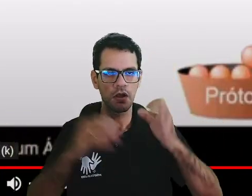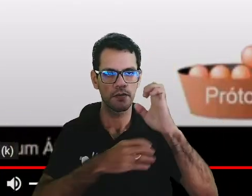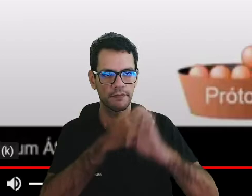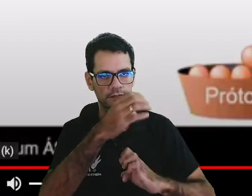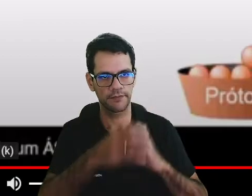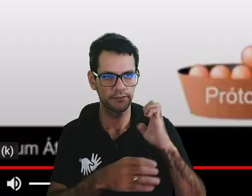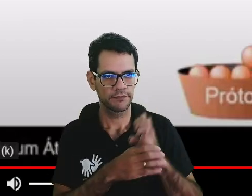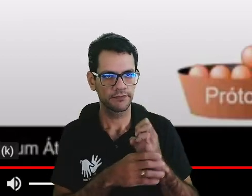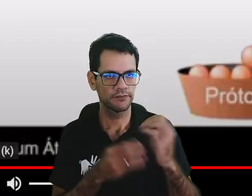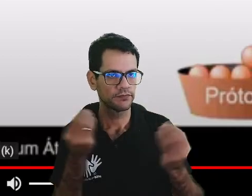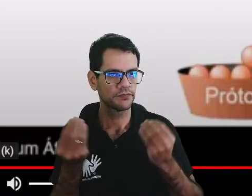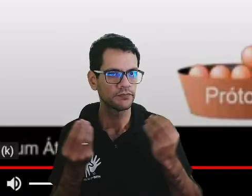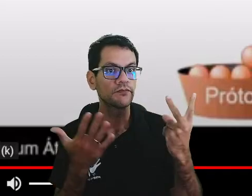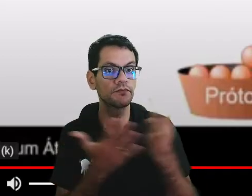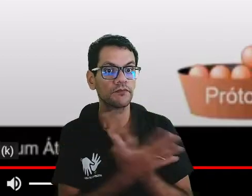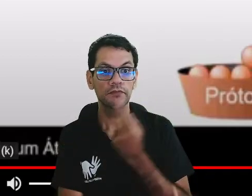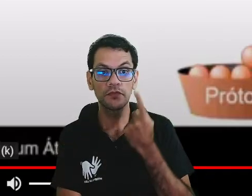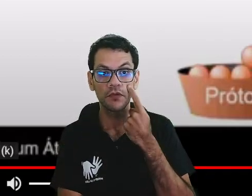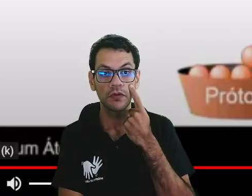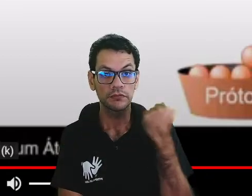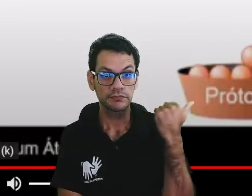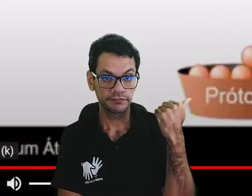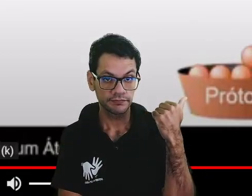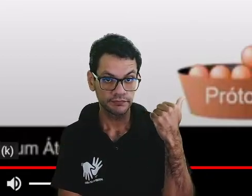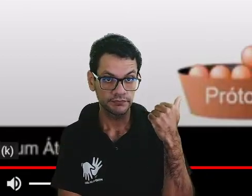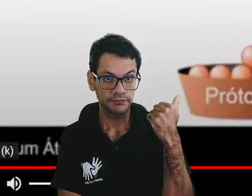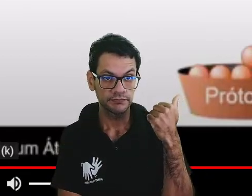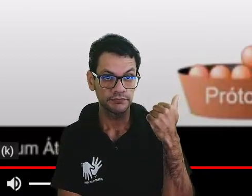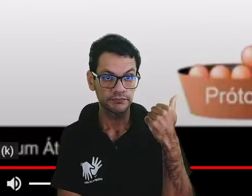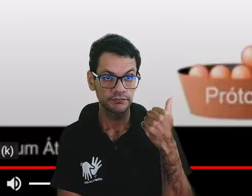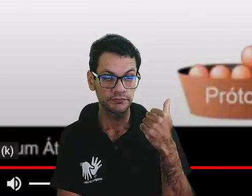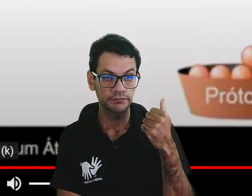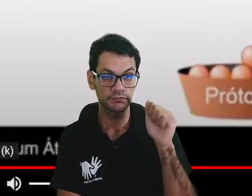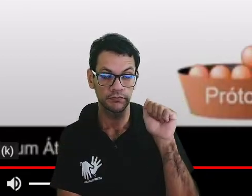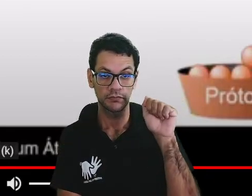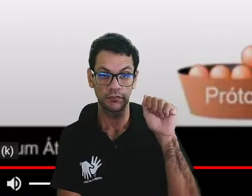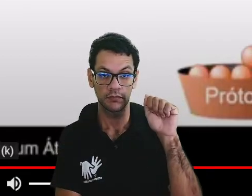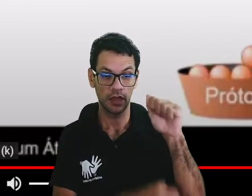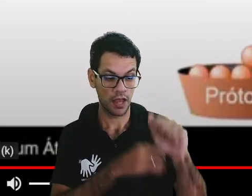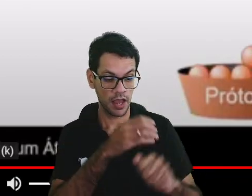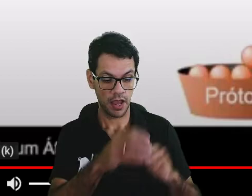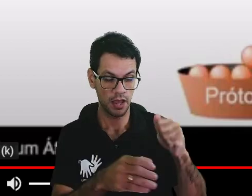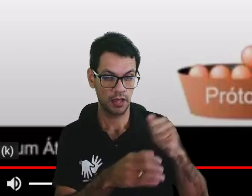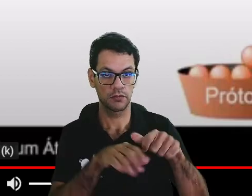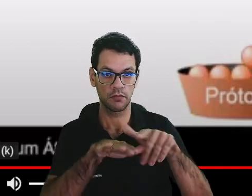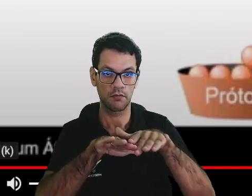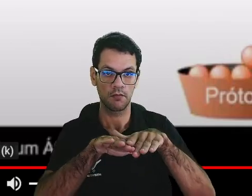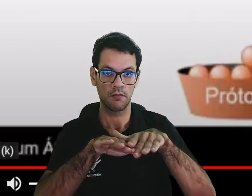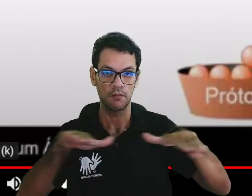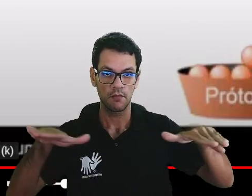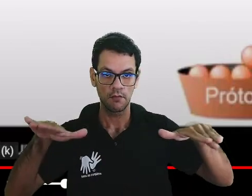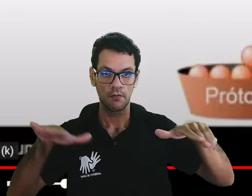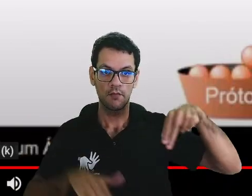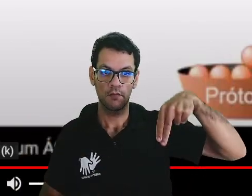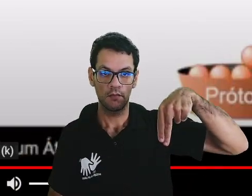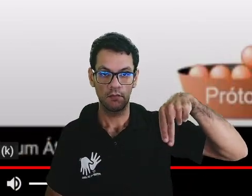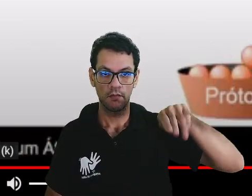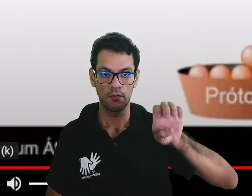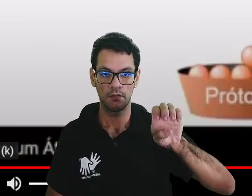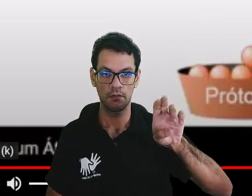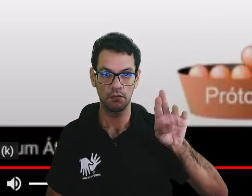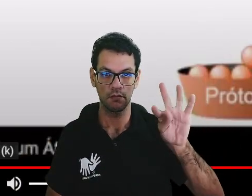que aconteceu com a carga resultante. O átomo ficou neutro, certo?